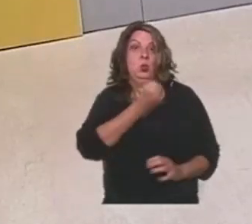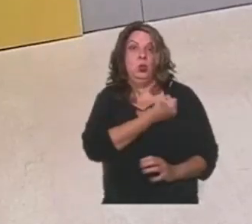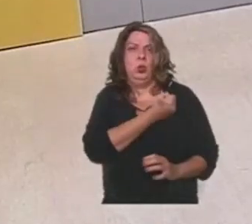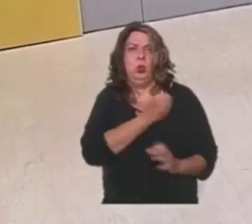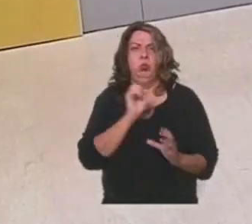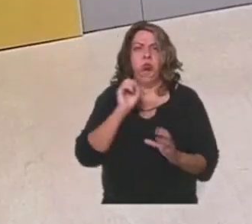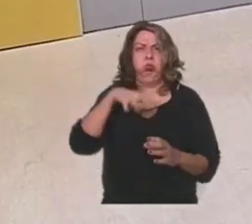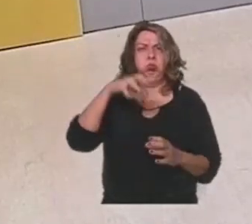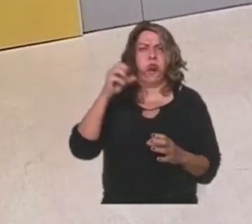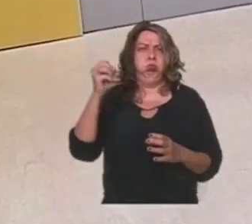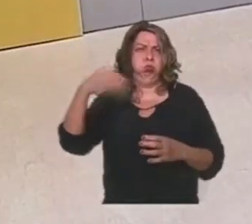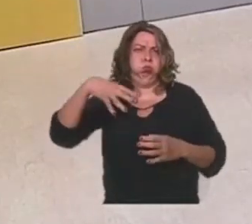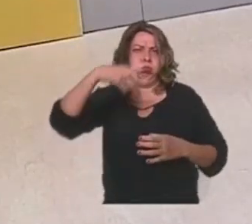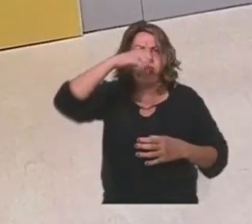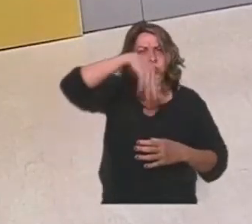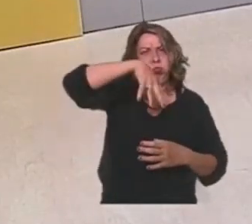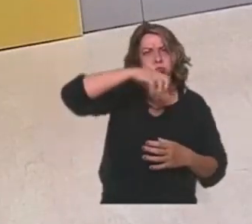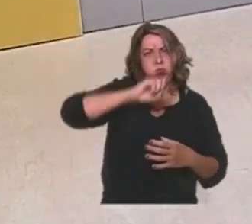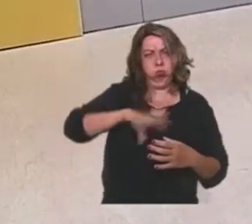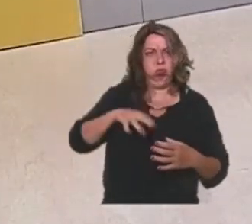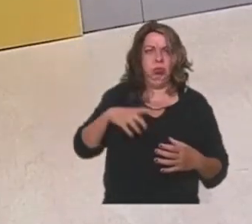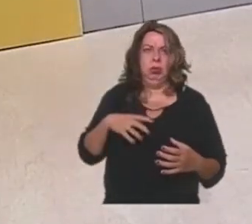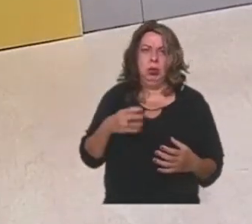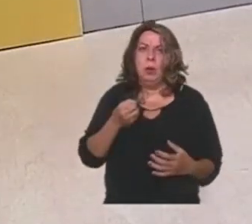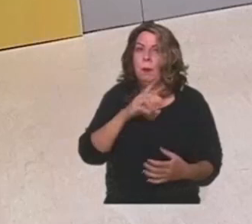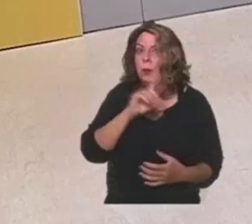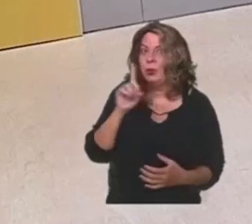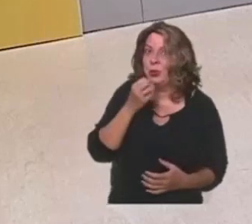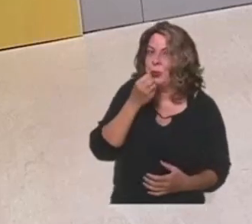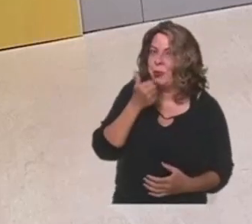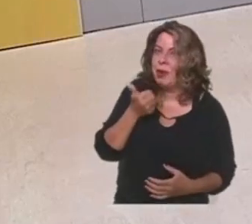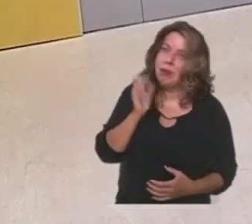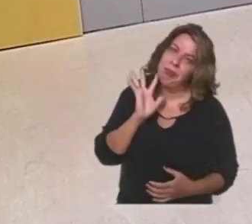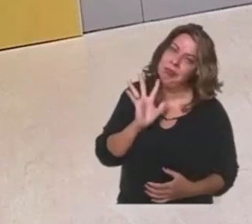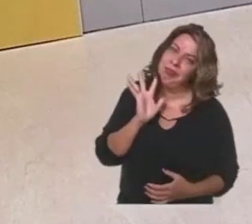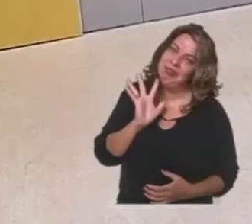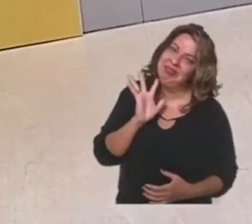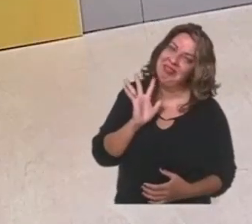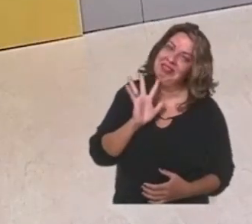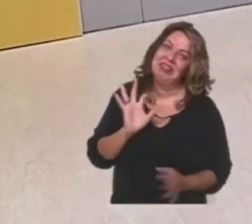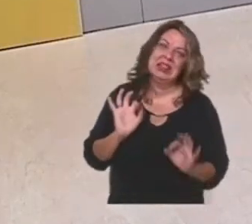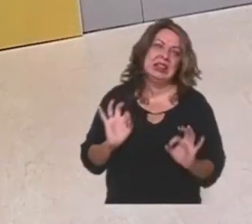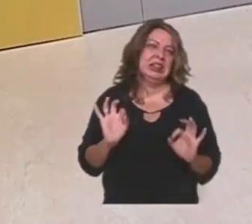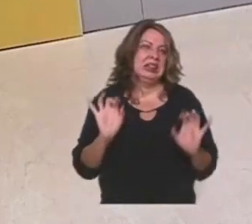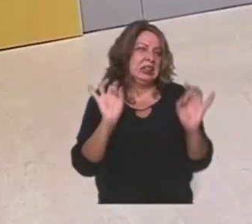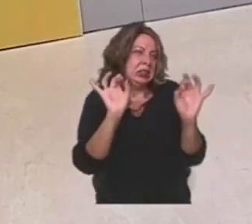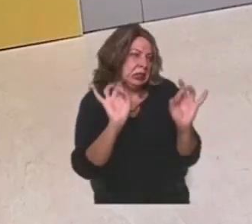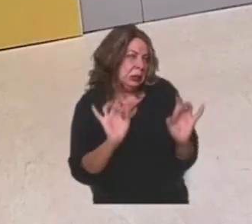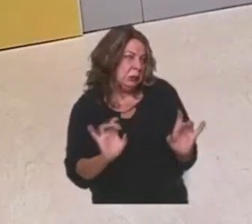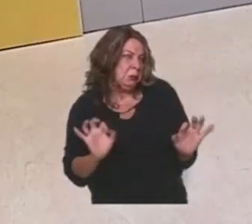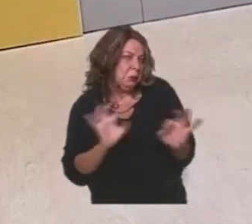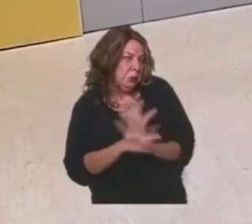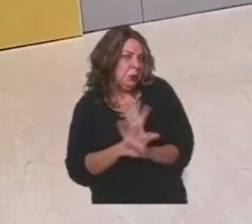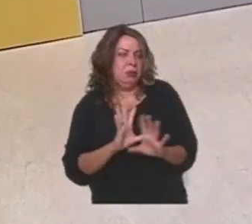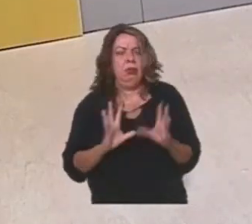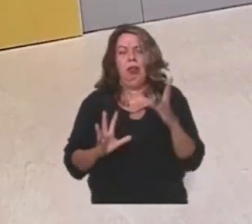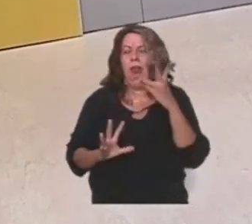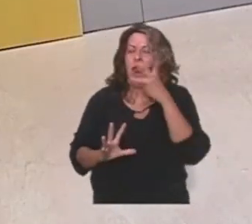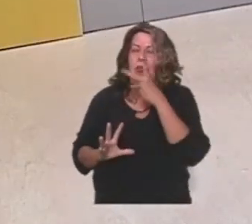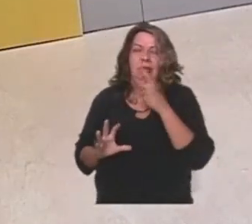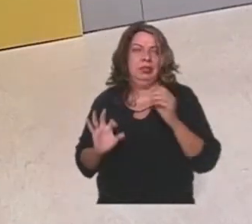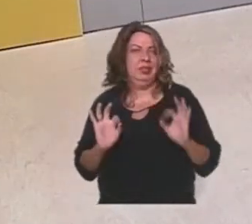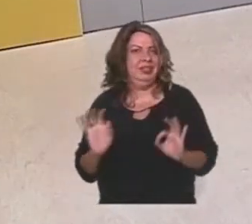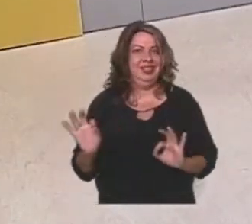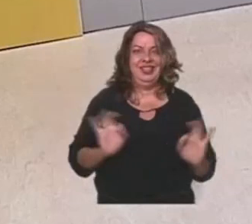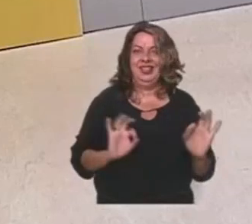sorteadora. Bom dia, Rose. Bom dia, Valesquinha. Tudo bem com vocês, meninas? Tudo ótimo, né? Elas estão sempre aqui prontas. Lindas e maravilhosas,